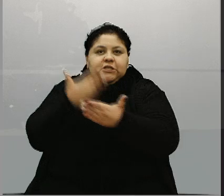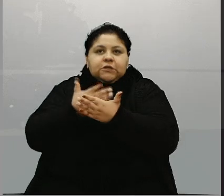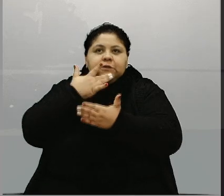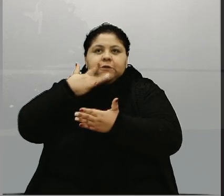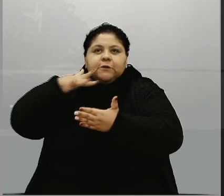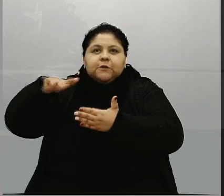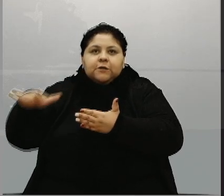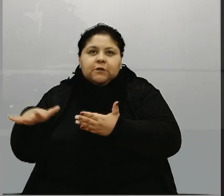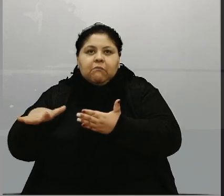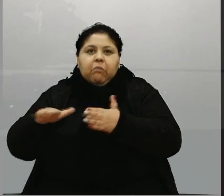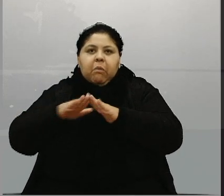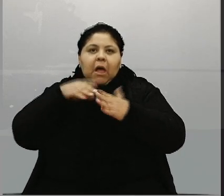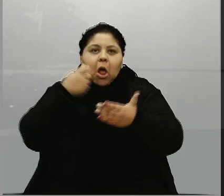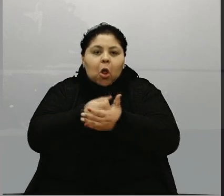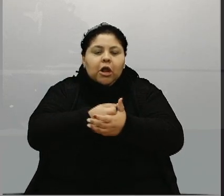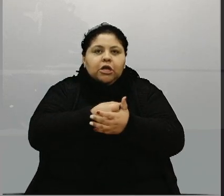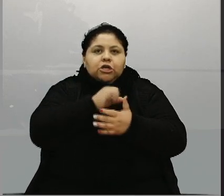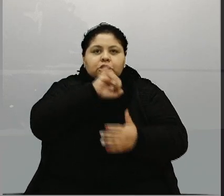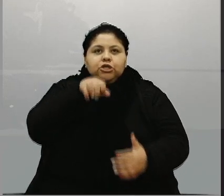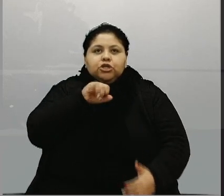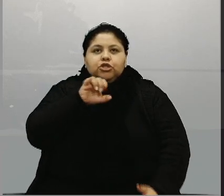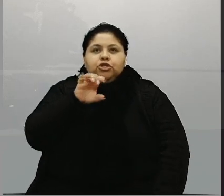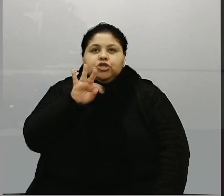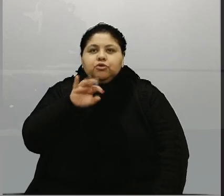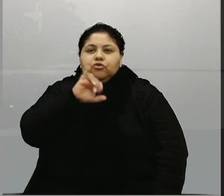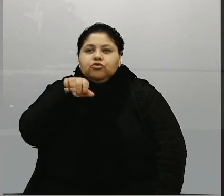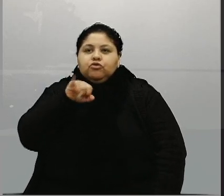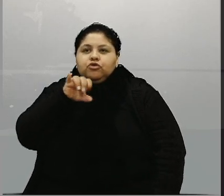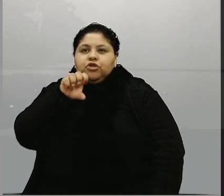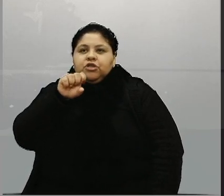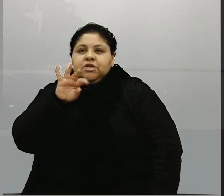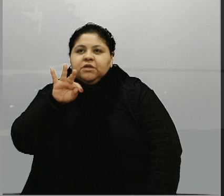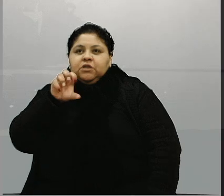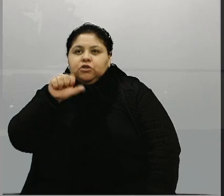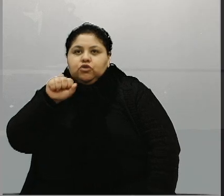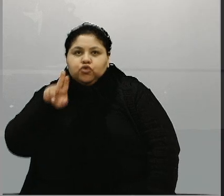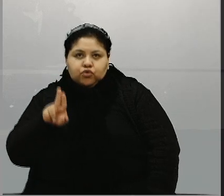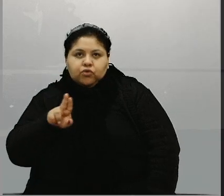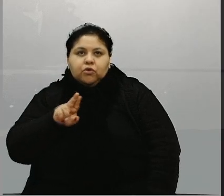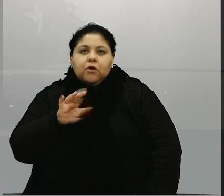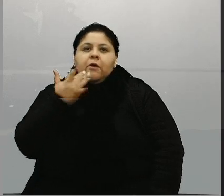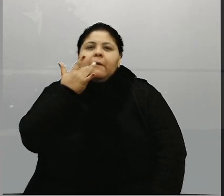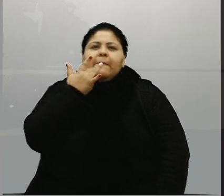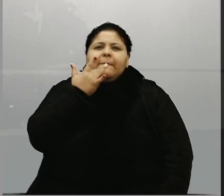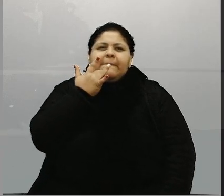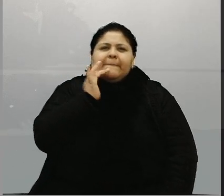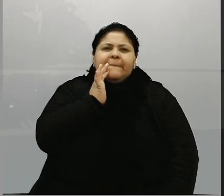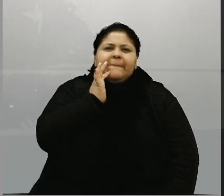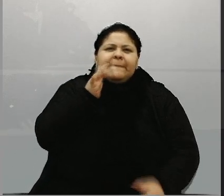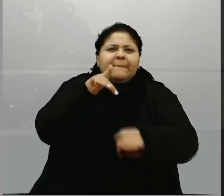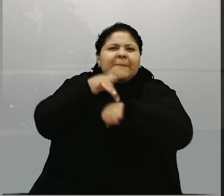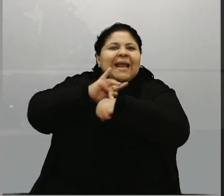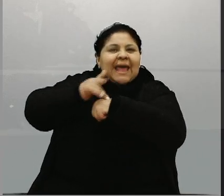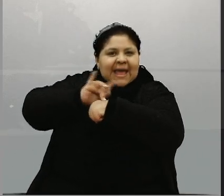jiu-jitsu, balé. São coisas que nós queremos e às vezes olhamos para esse espaço e já falamos, tá pequeno. Mas o Deus que nos deu